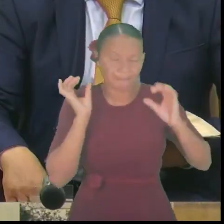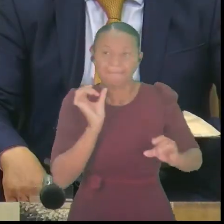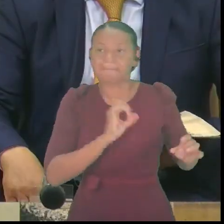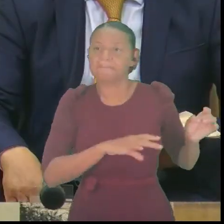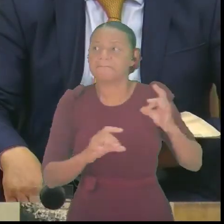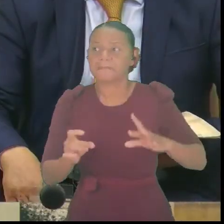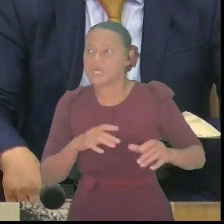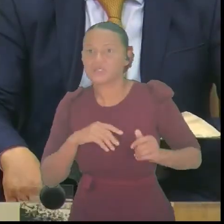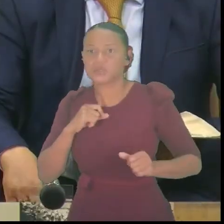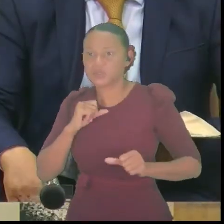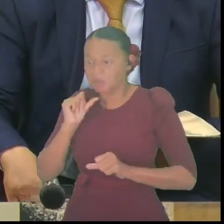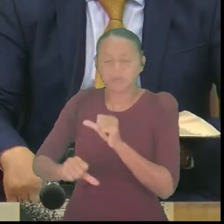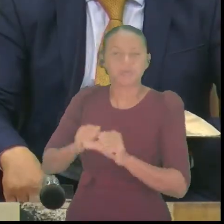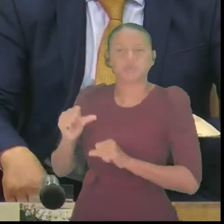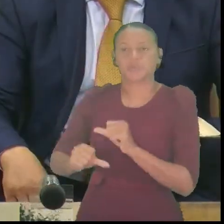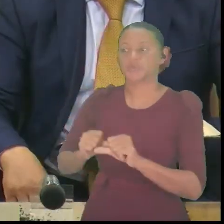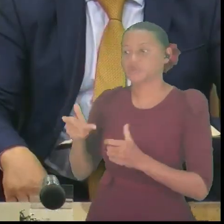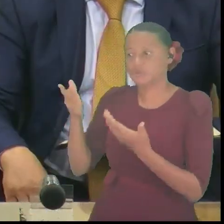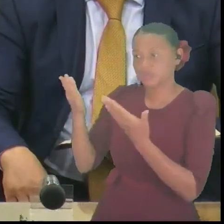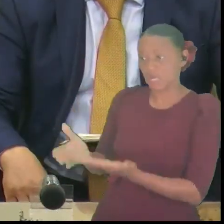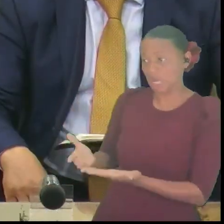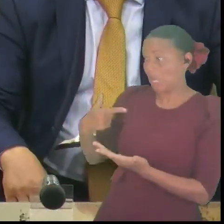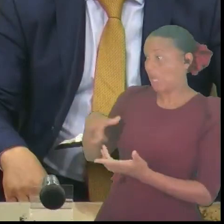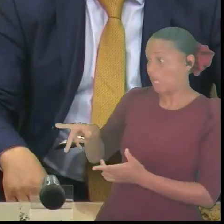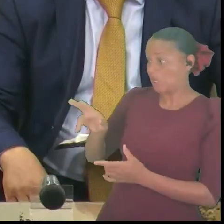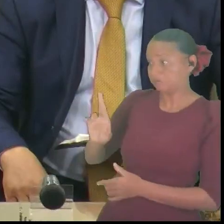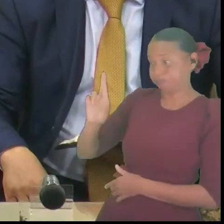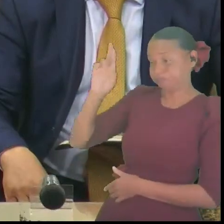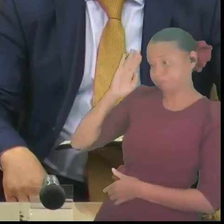perder a posição. Se você não condenar ele,